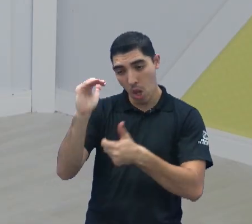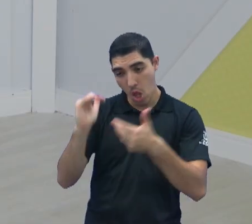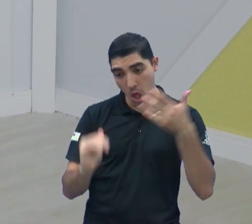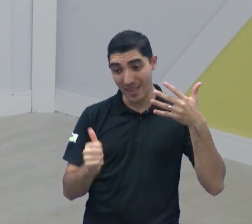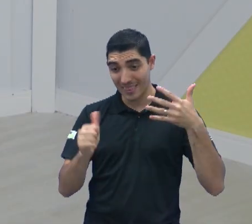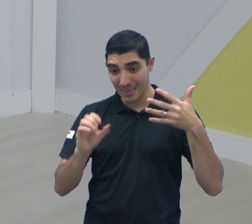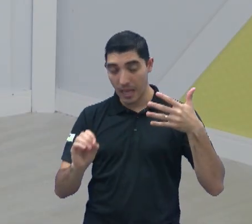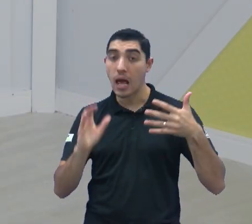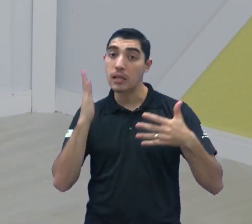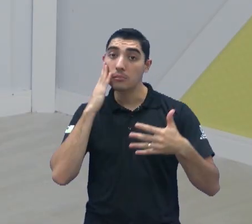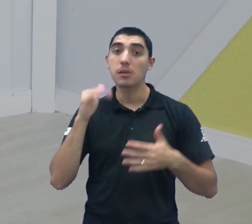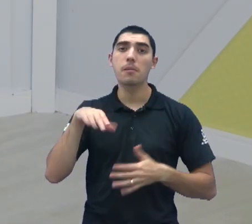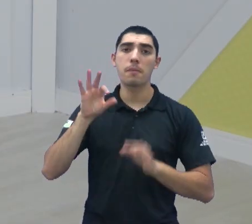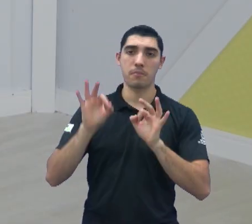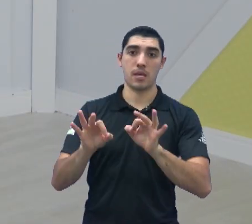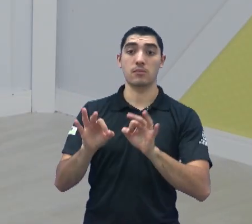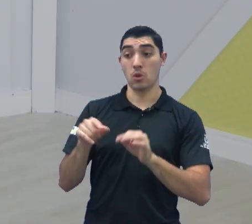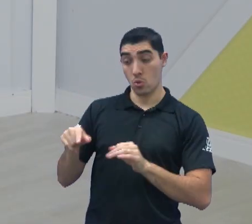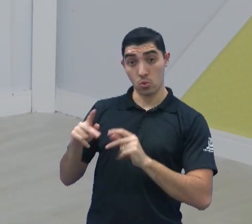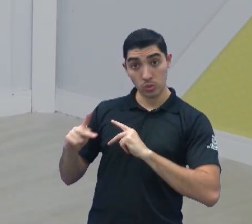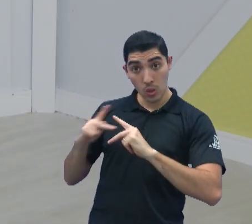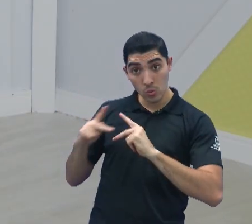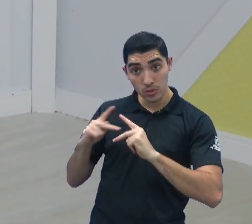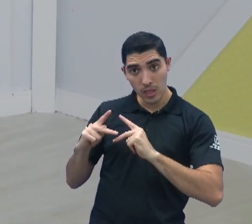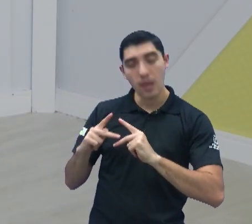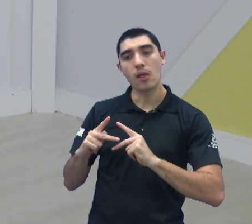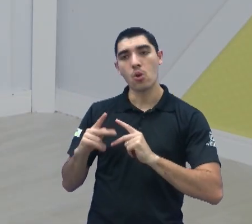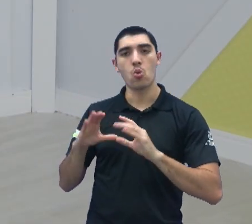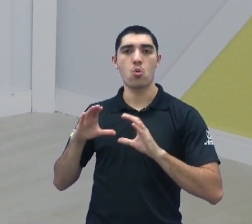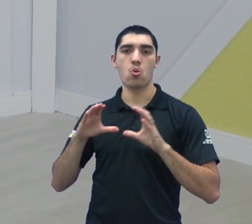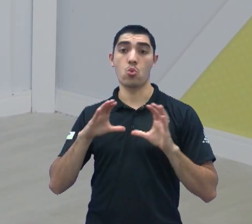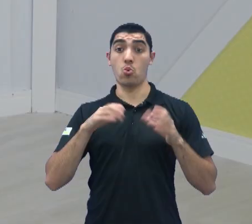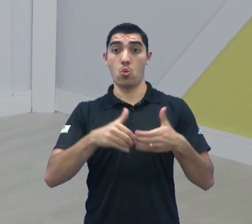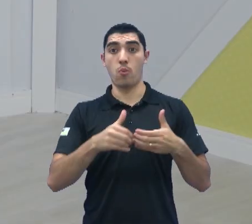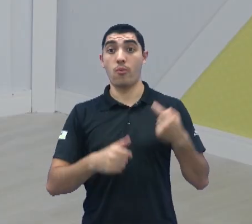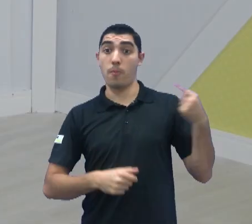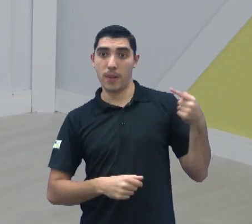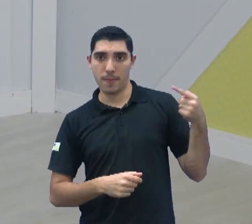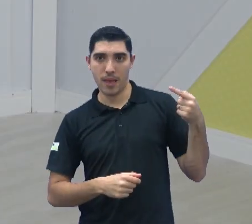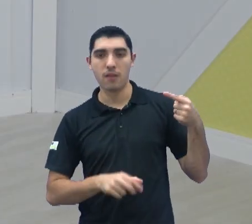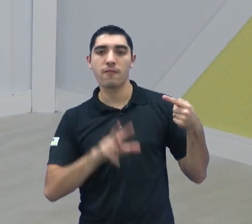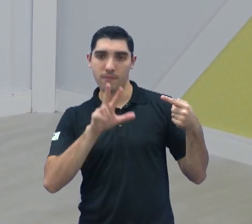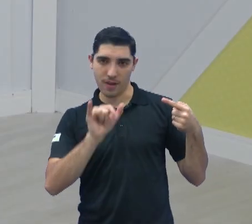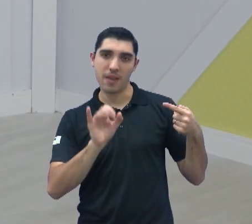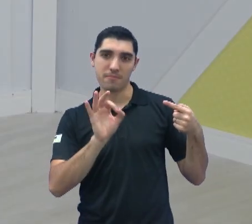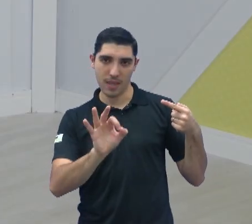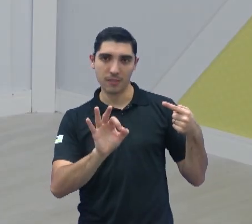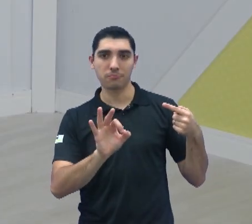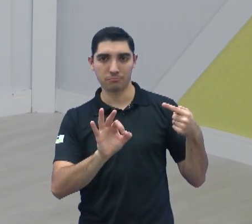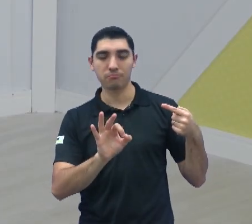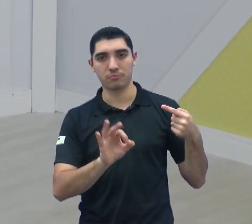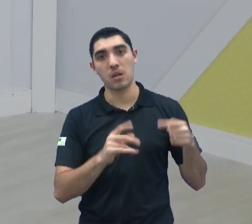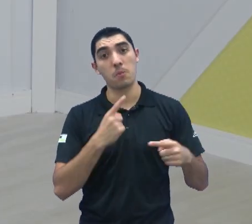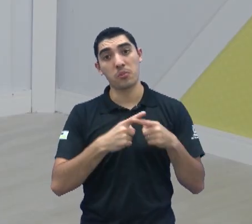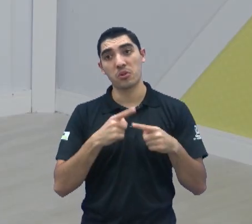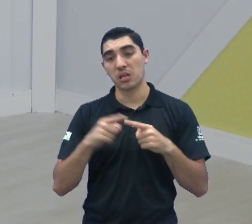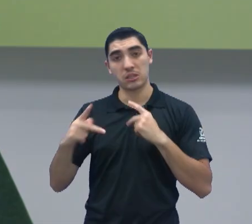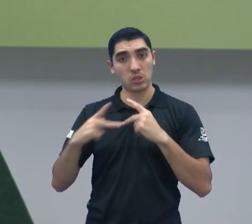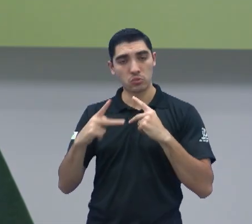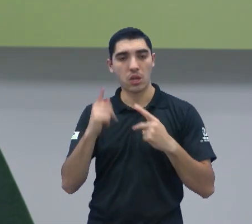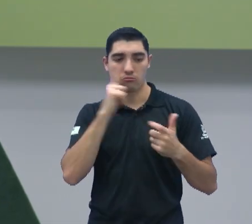Uma coisa é certa, São José estará no grupo de cima, não pode passar para o grupo de baixo por conta dos critérios de desempate,